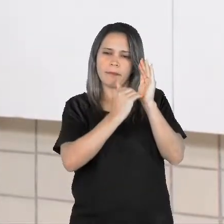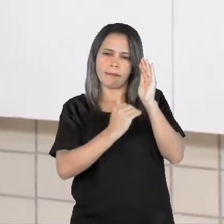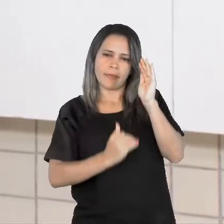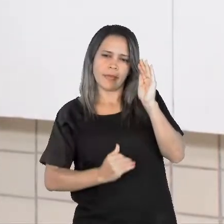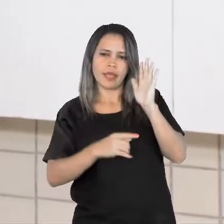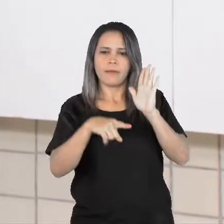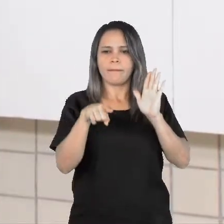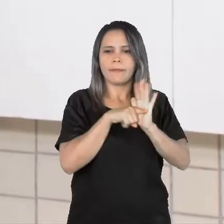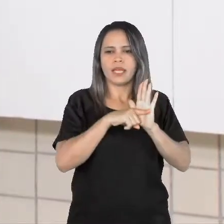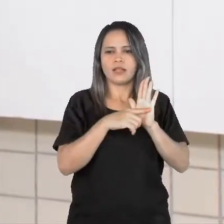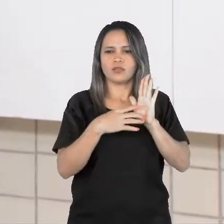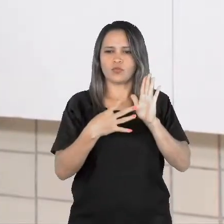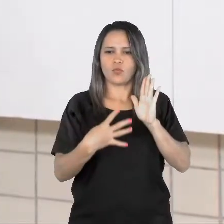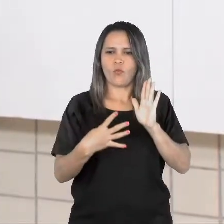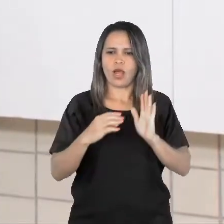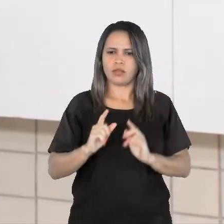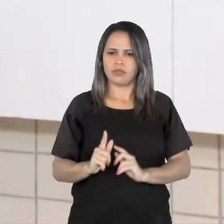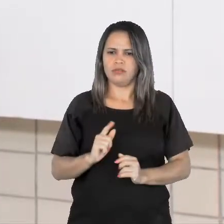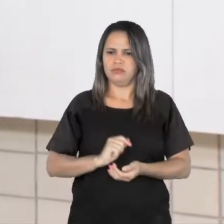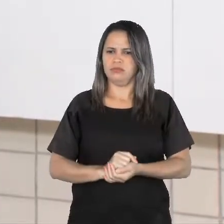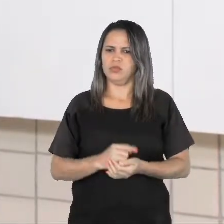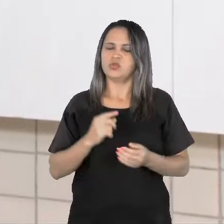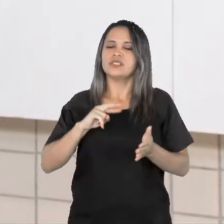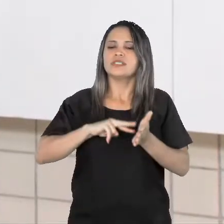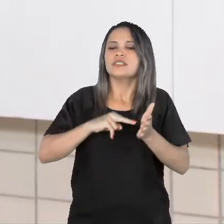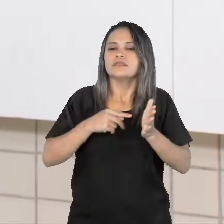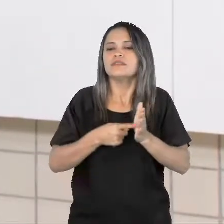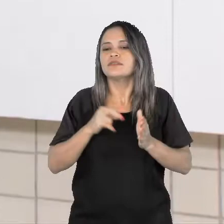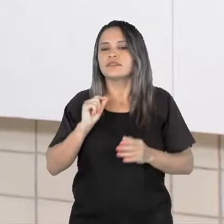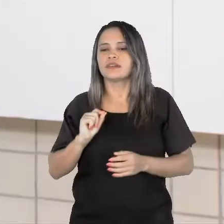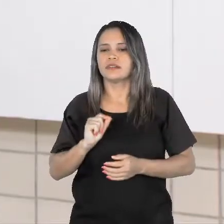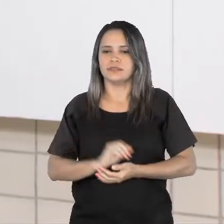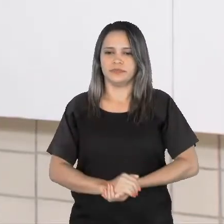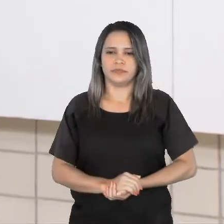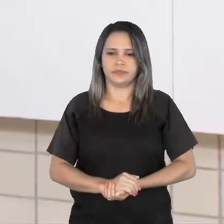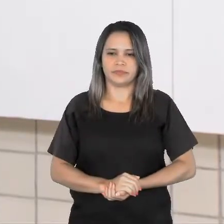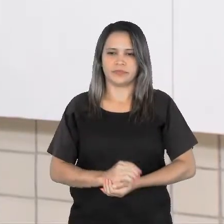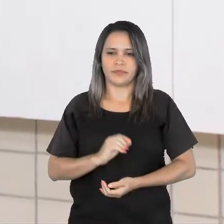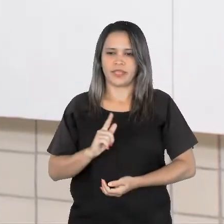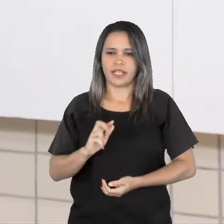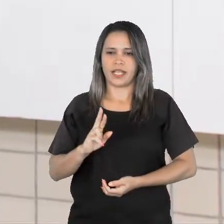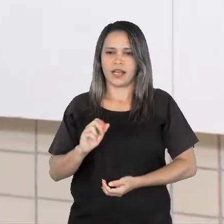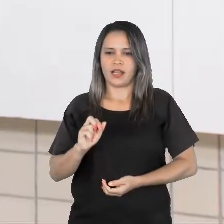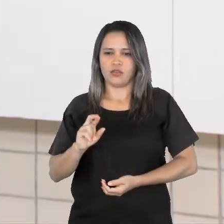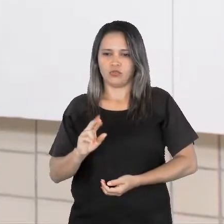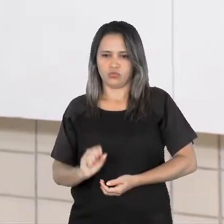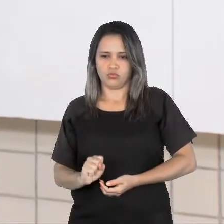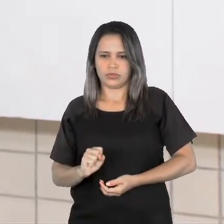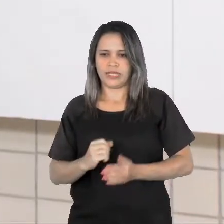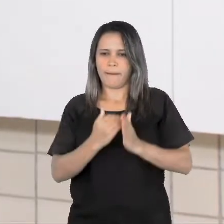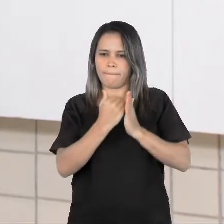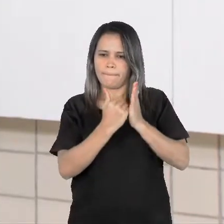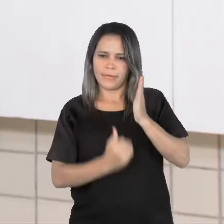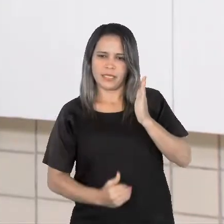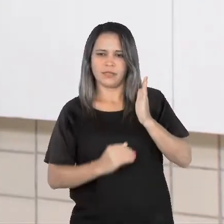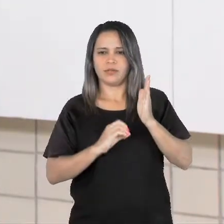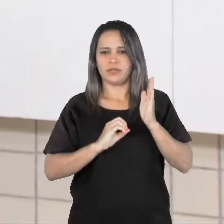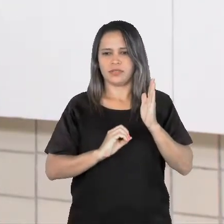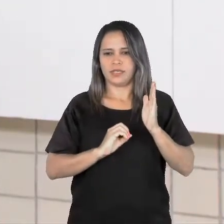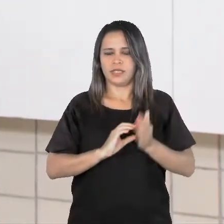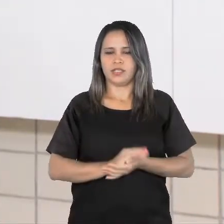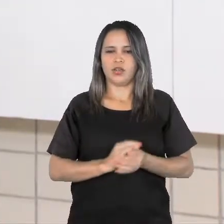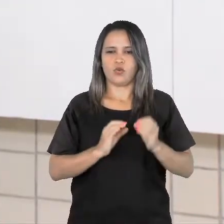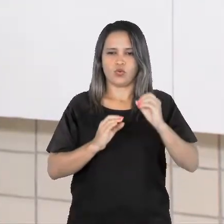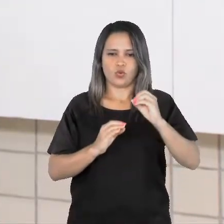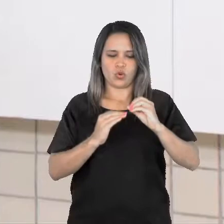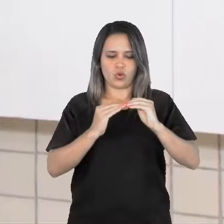4 graus. O que isso significa? Que está abaixo do 0. Então pensa comigo, ó, o 0 está